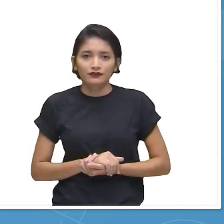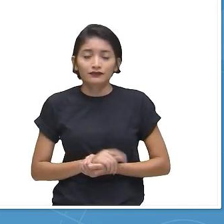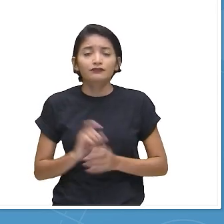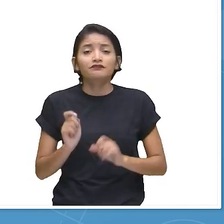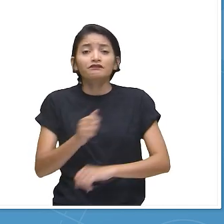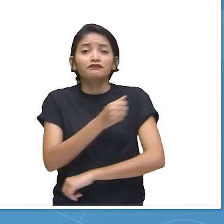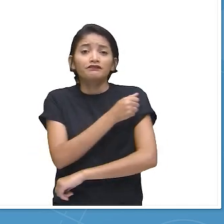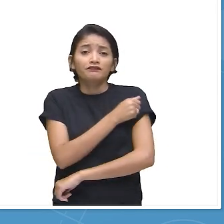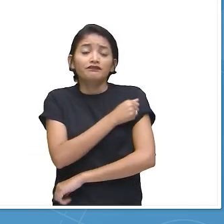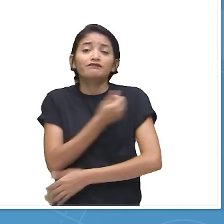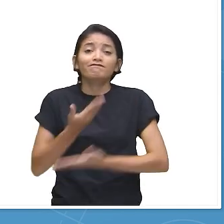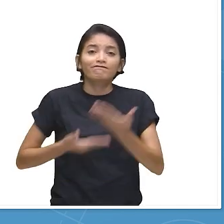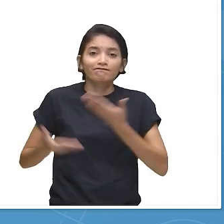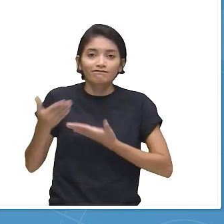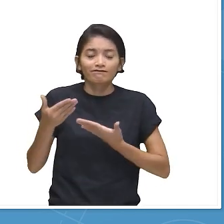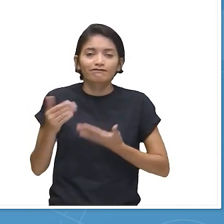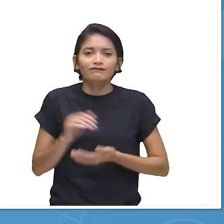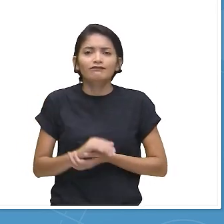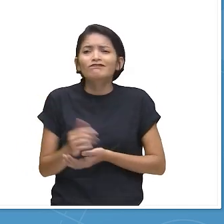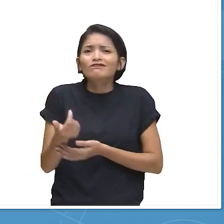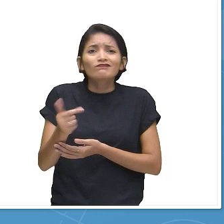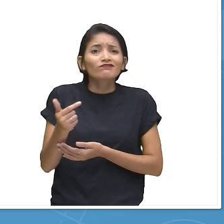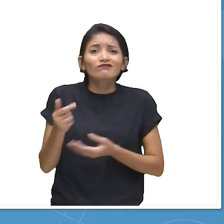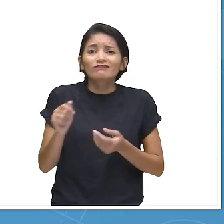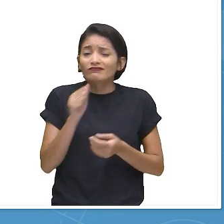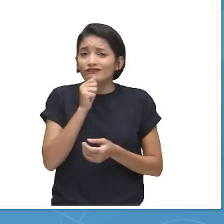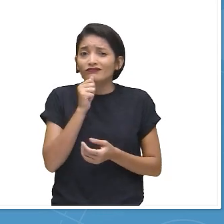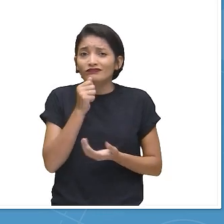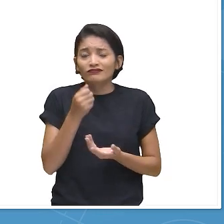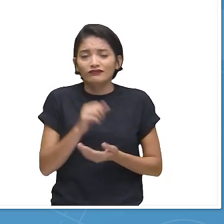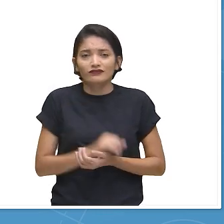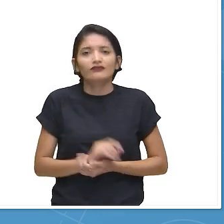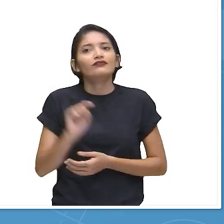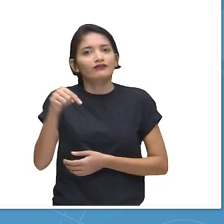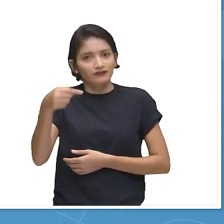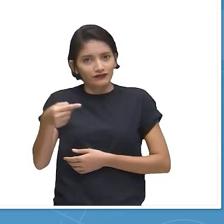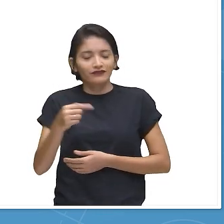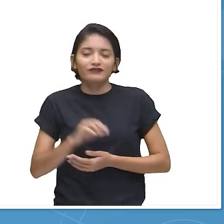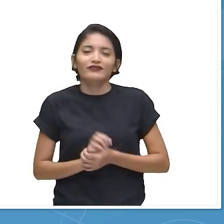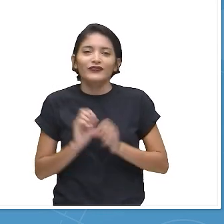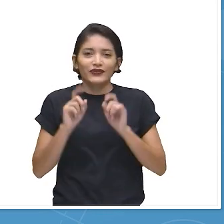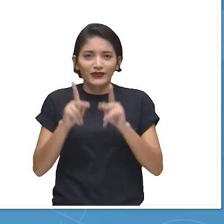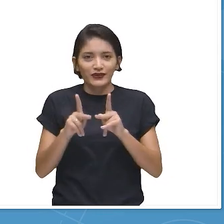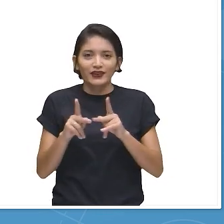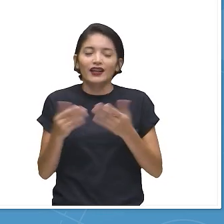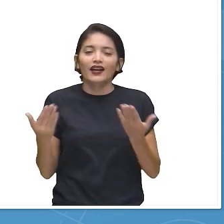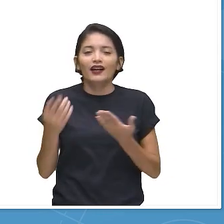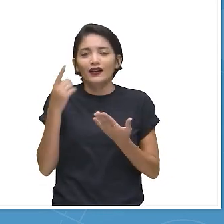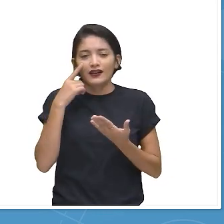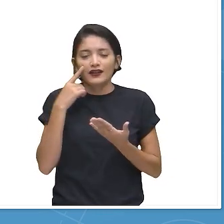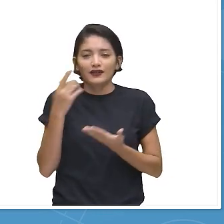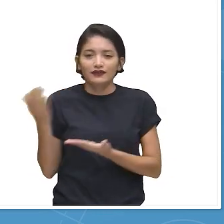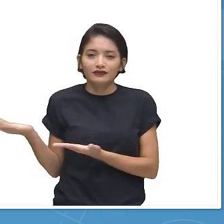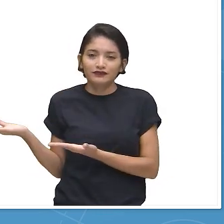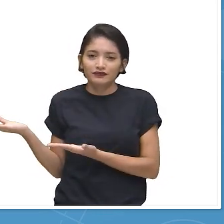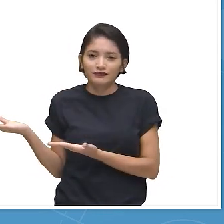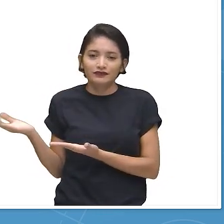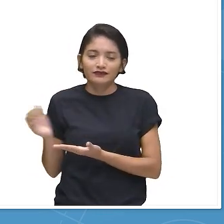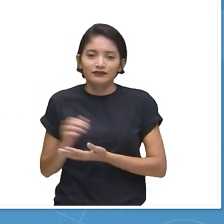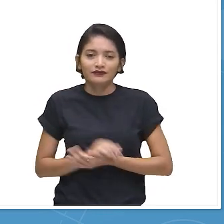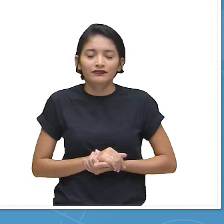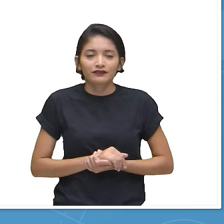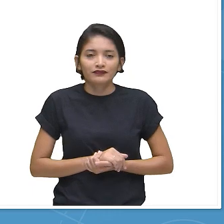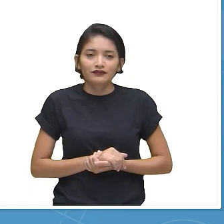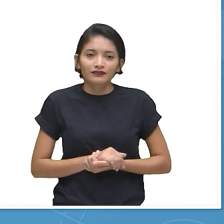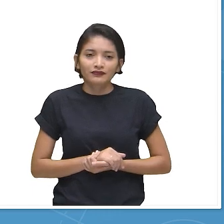conosco? Não temos participantes? Na próxima? Ok, então vamos assinalar aqui. Já acabou o nosso